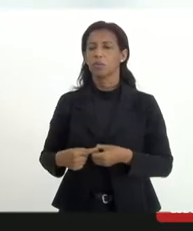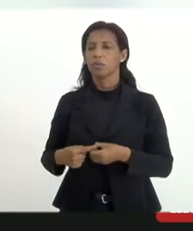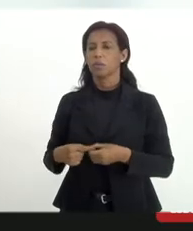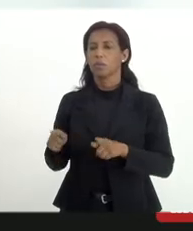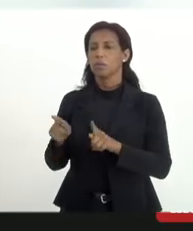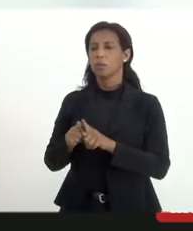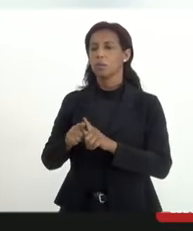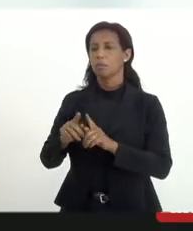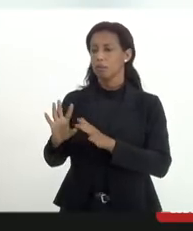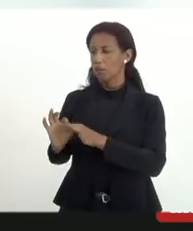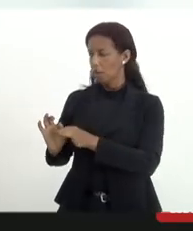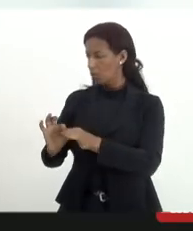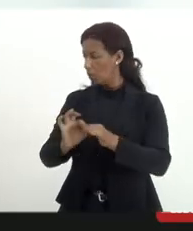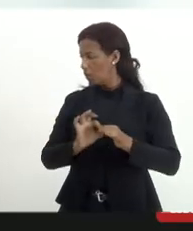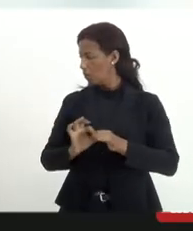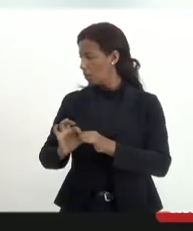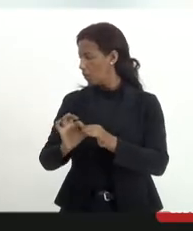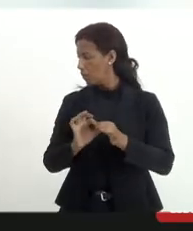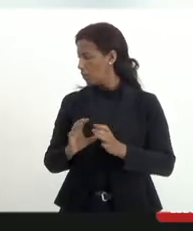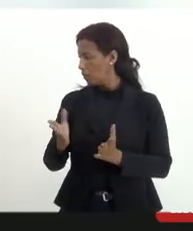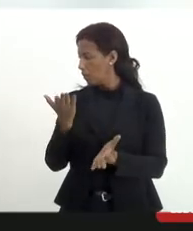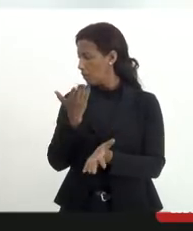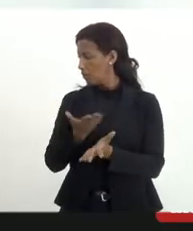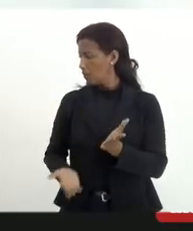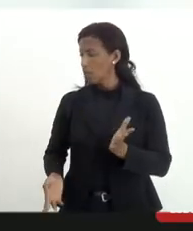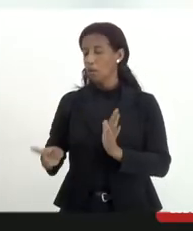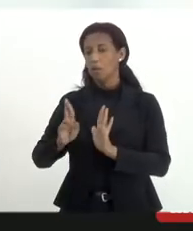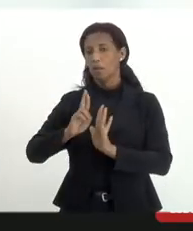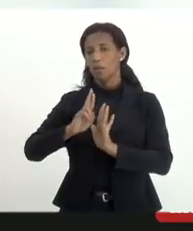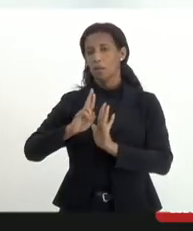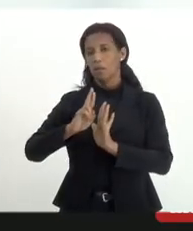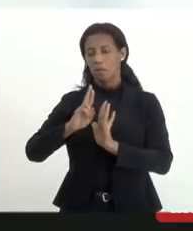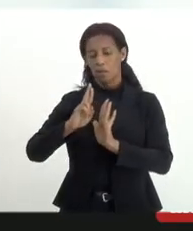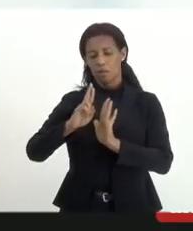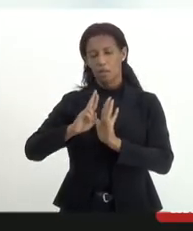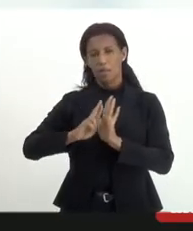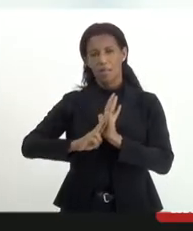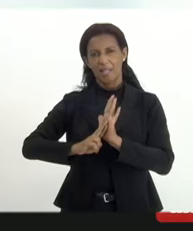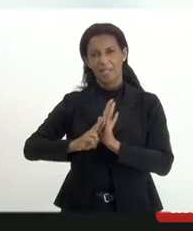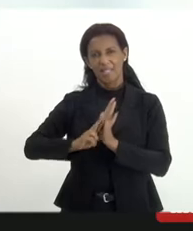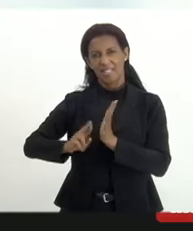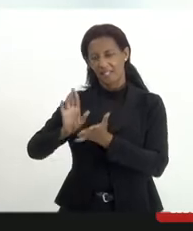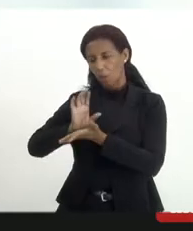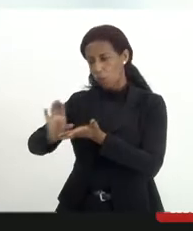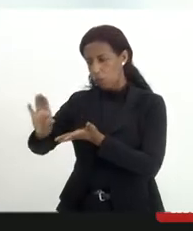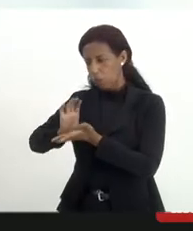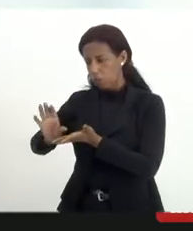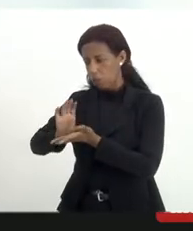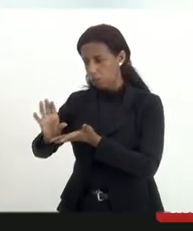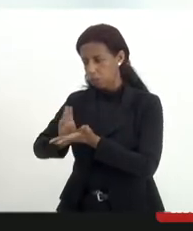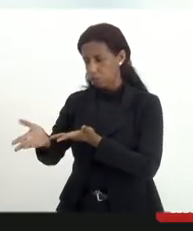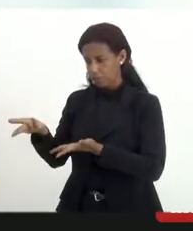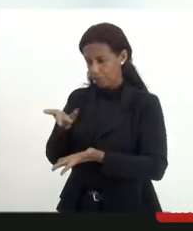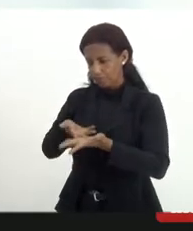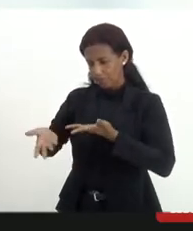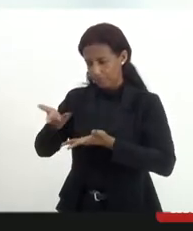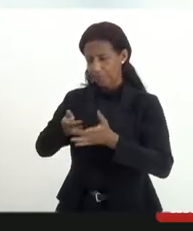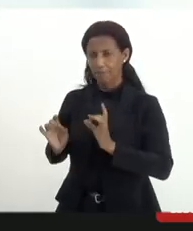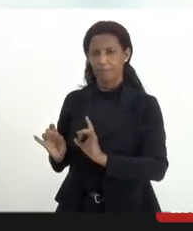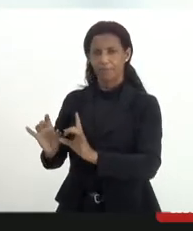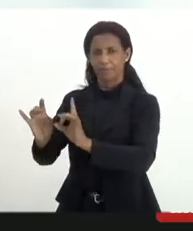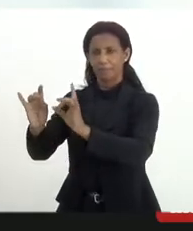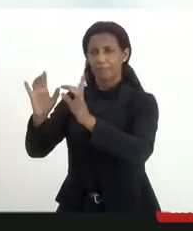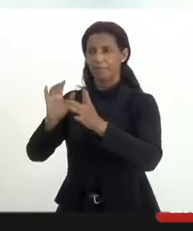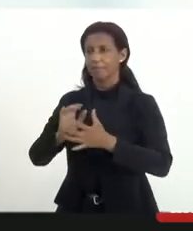União vem perdendo receita continuada de participação especial.